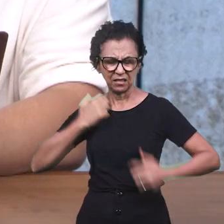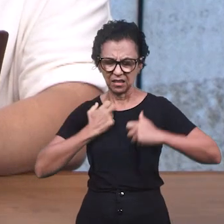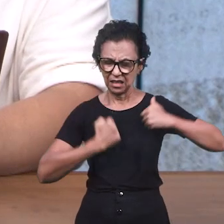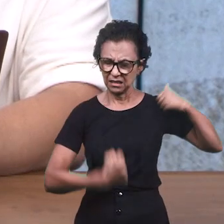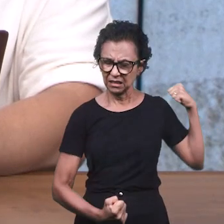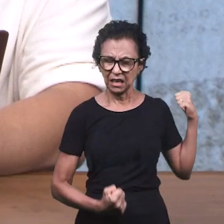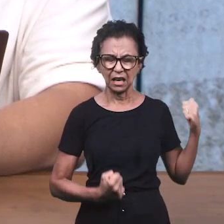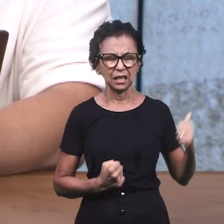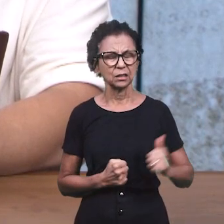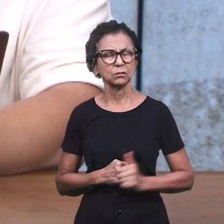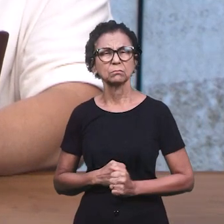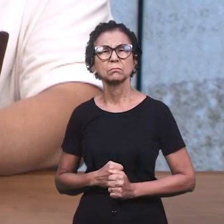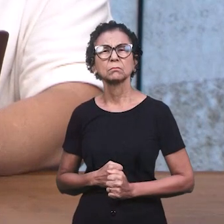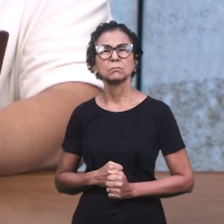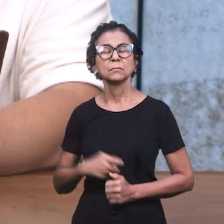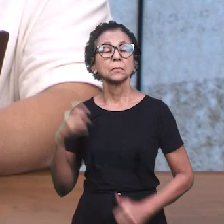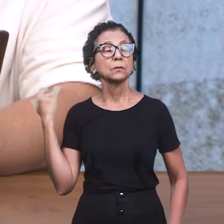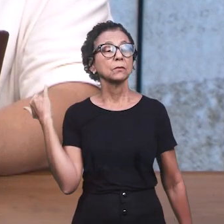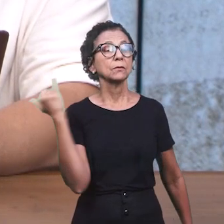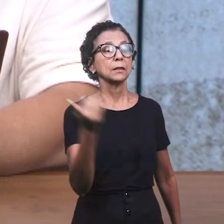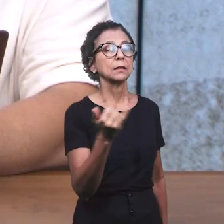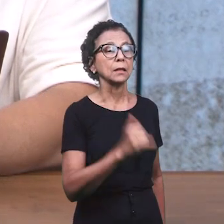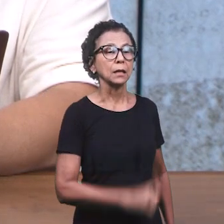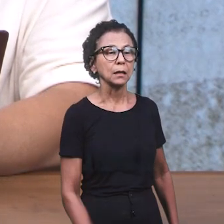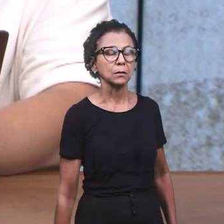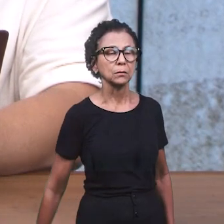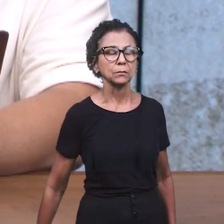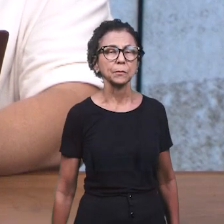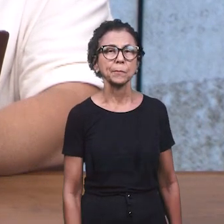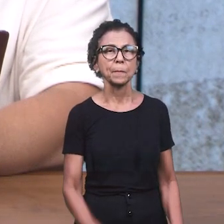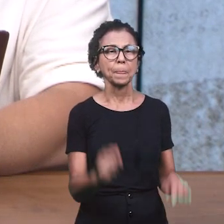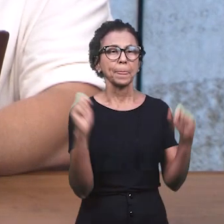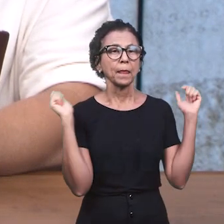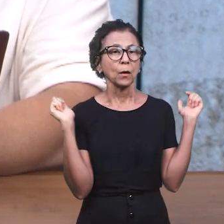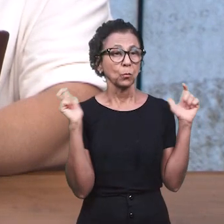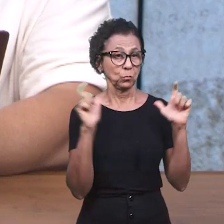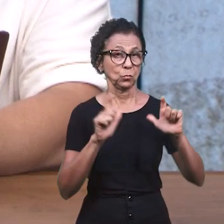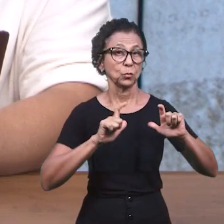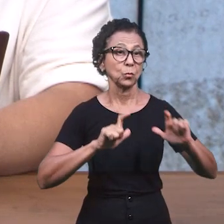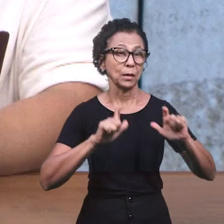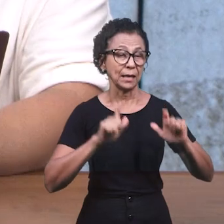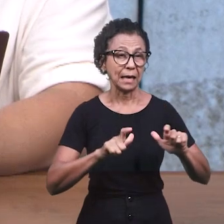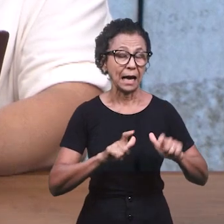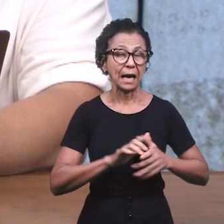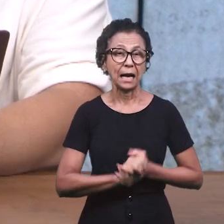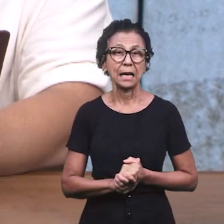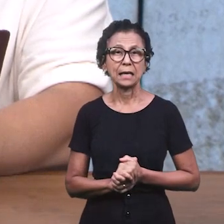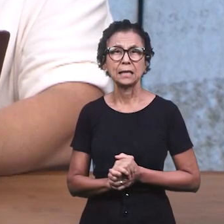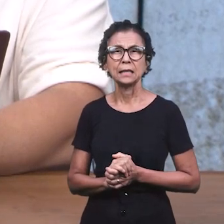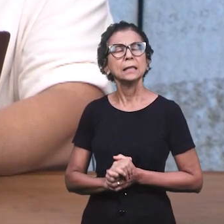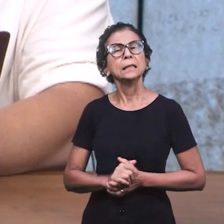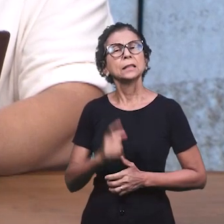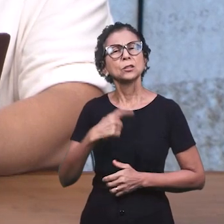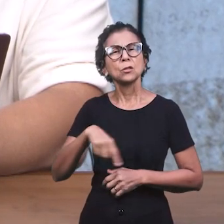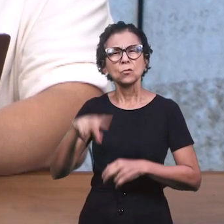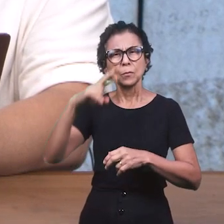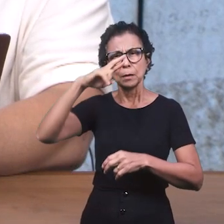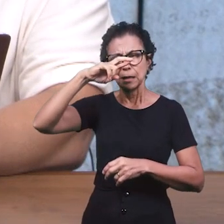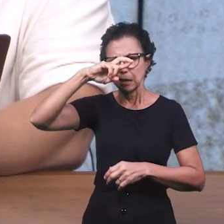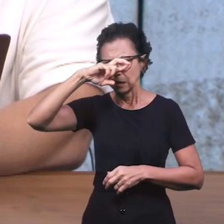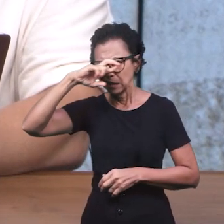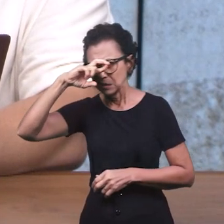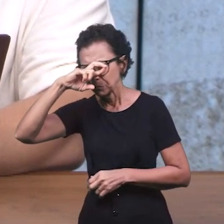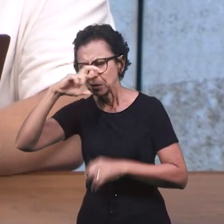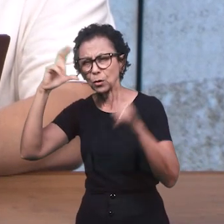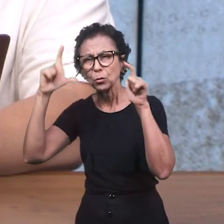Israel, dizendo: a terra pelo meio da qual passamos a espiar é terra muito boa.